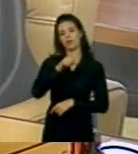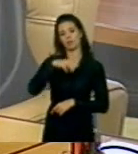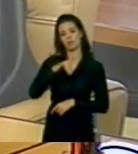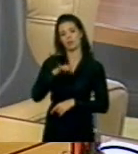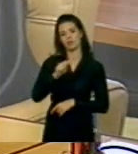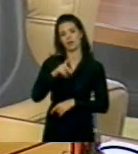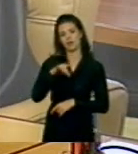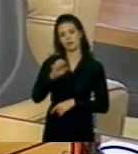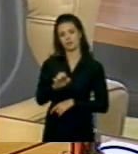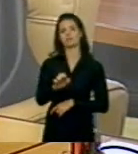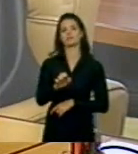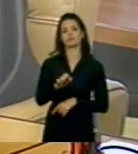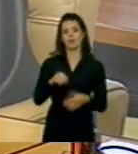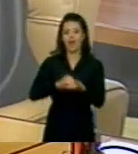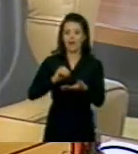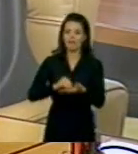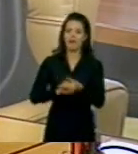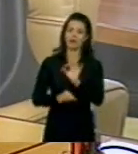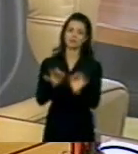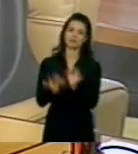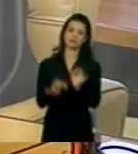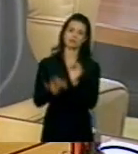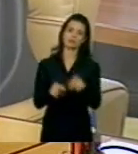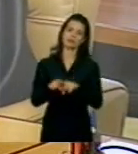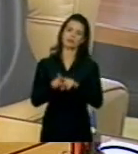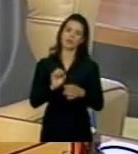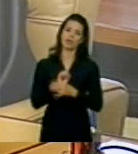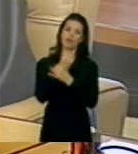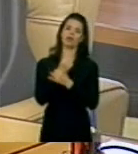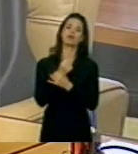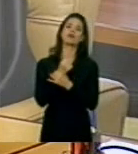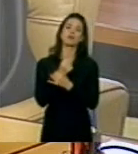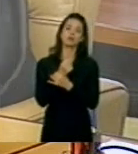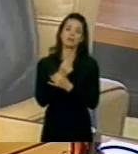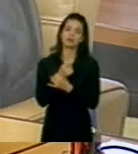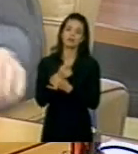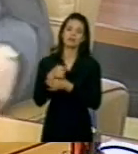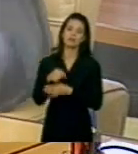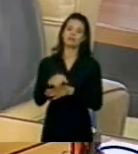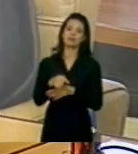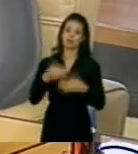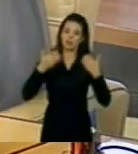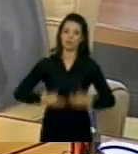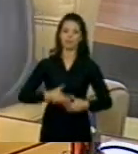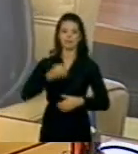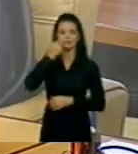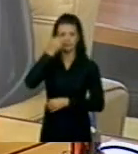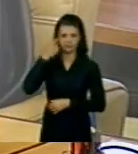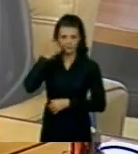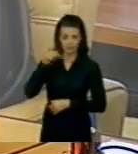e abusividade de decisões e para garantir a transparência adequada de procedimento. Isso se deu